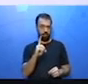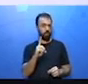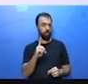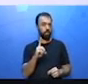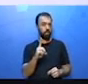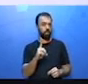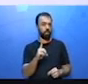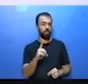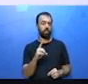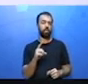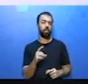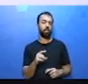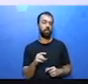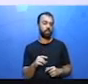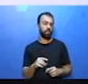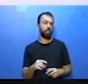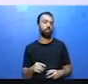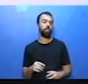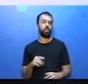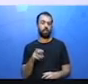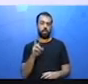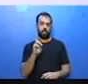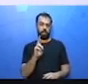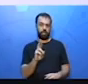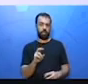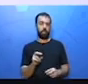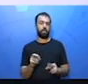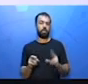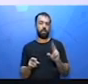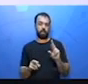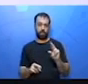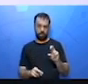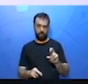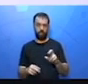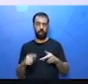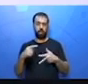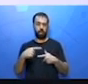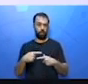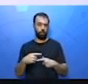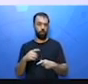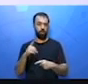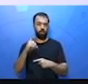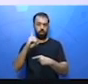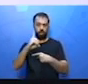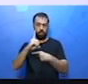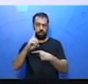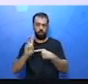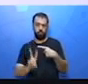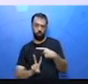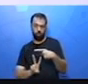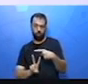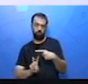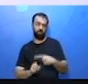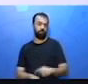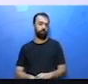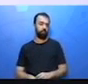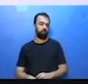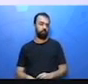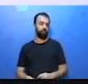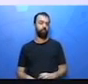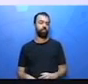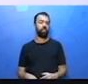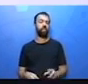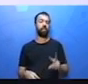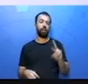Né? O raio é o diâmetro dividido por 2. Então, eu vou pegar o 80 e dividir